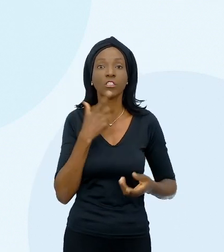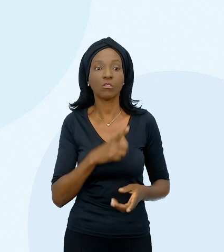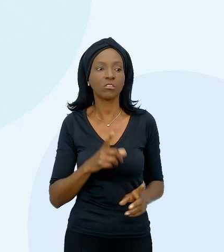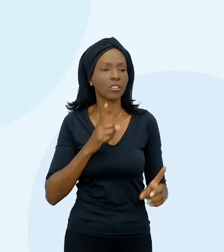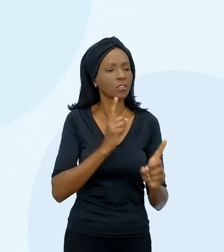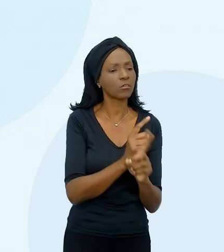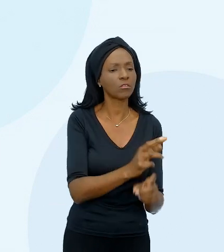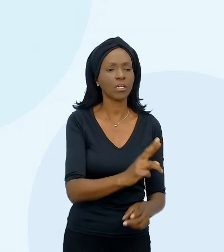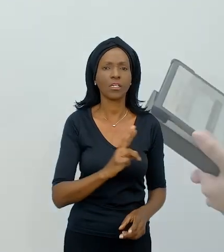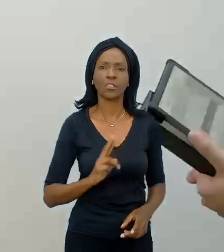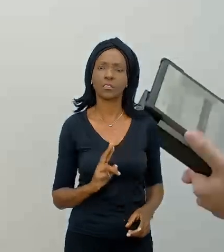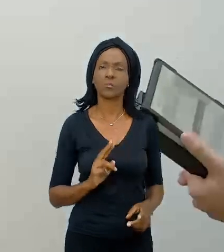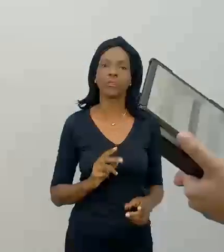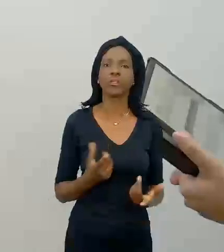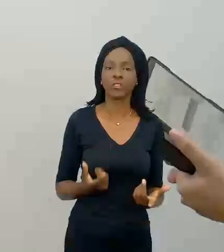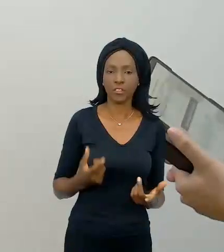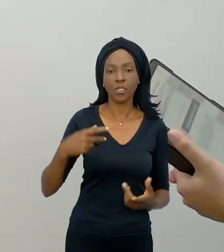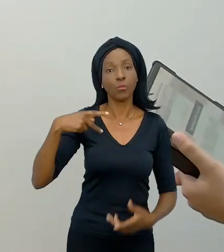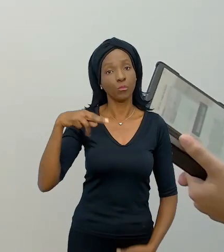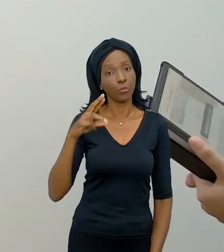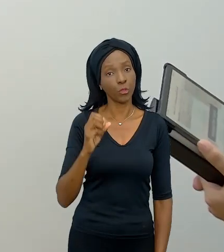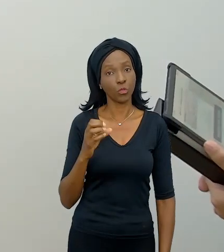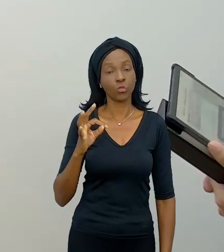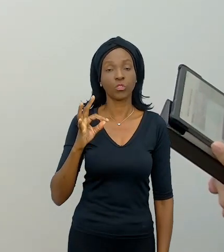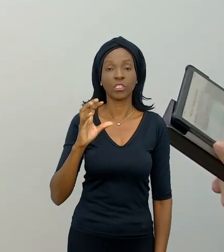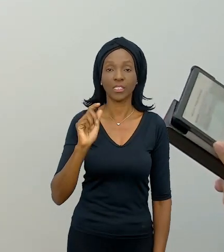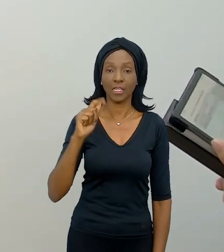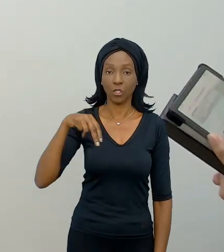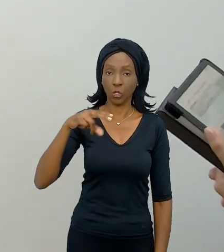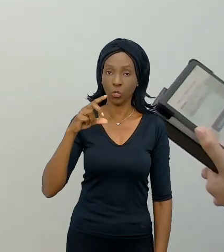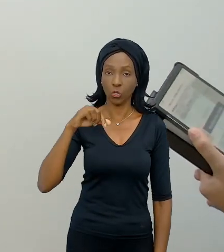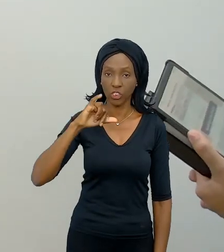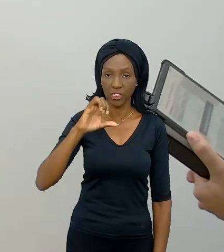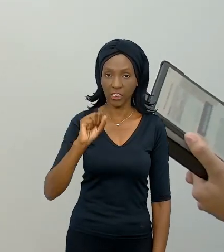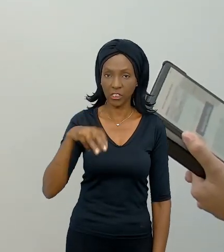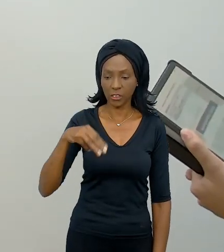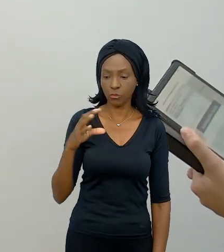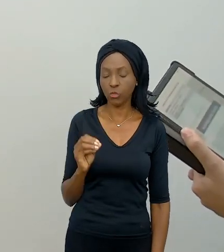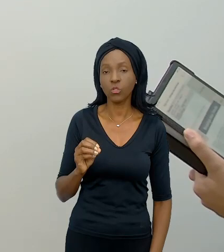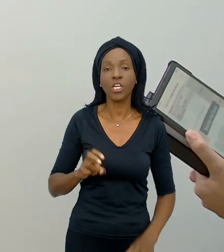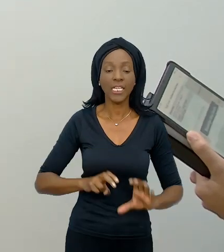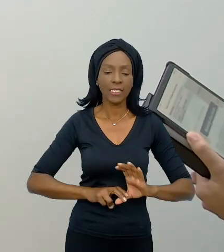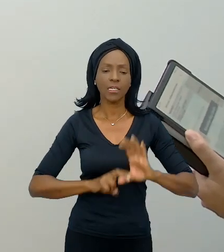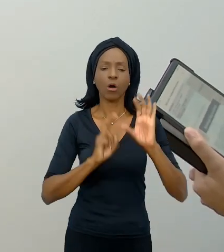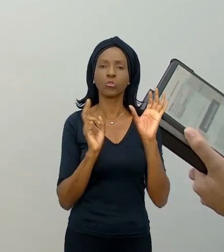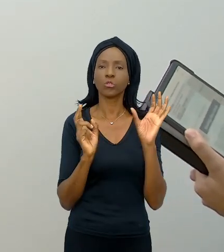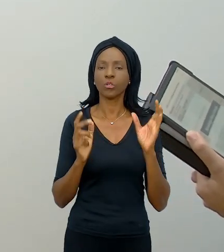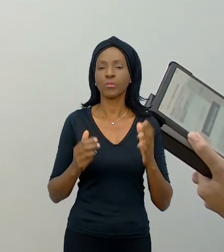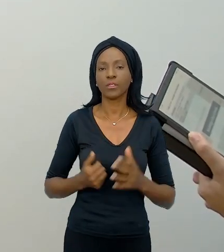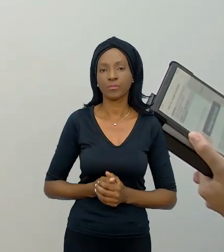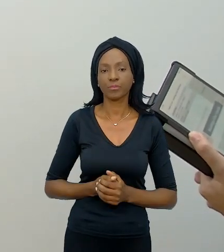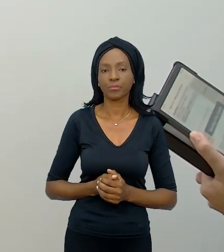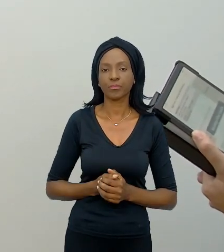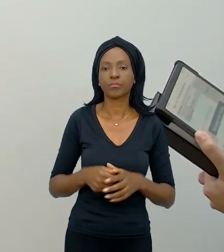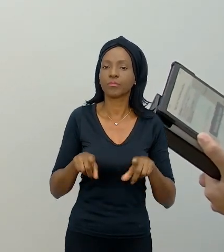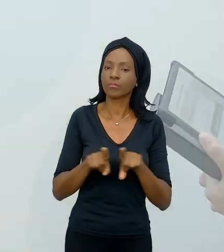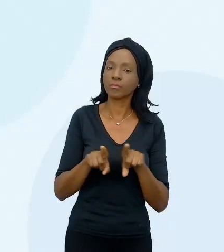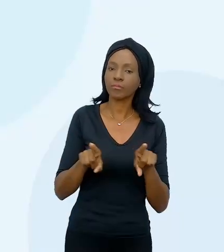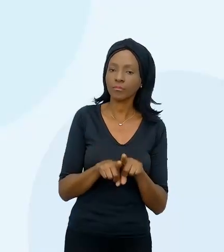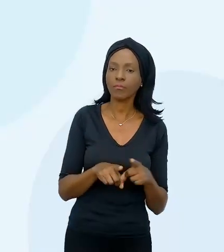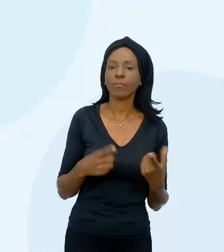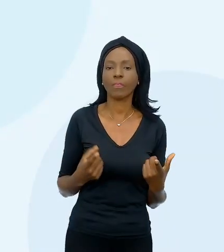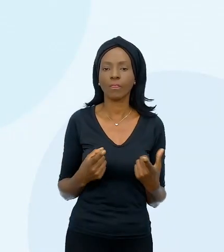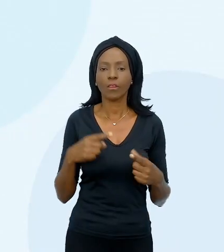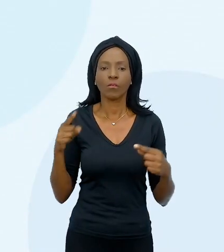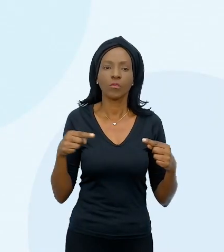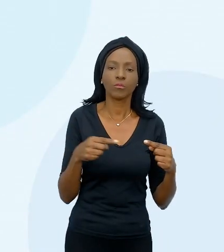por meio do protagonismo e da autonomia. Exatamente. Né? E também, outra coisa aqui, com a intenção de